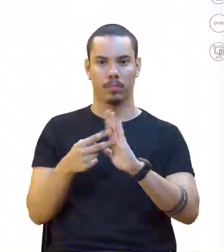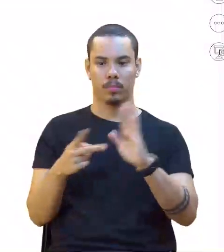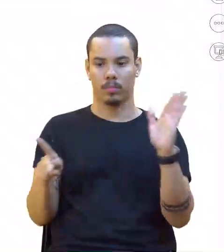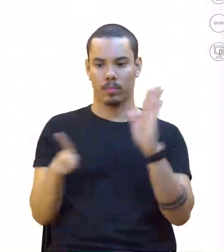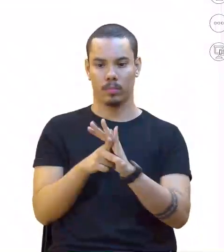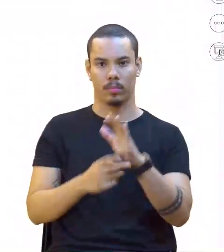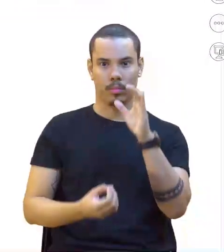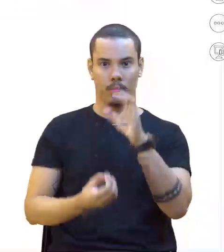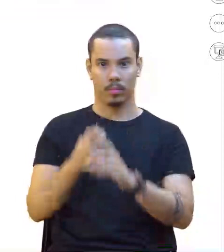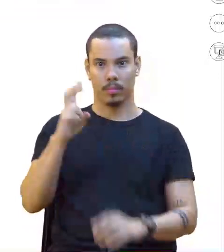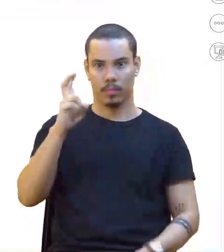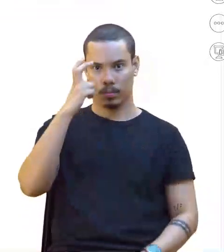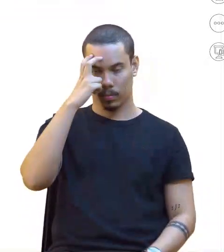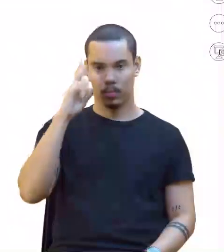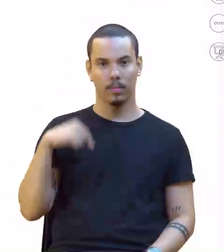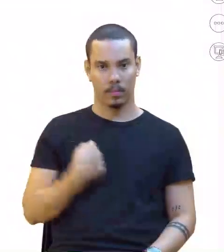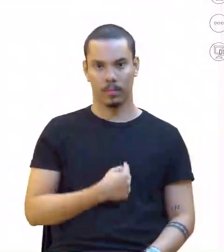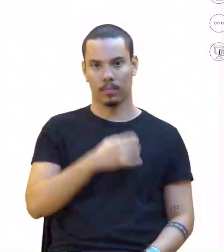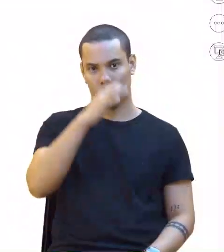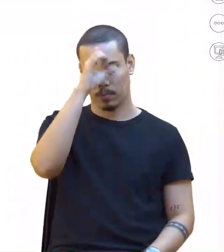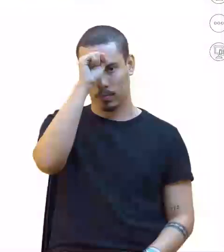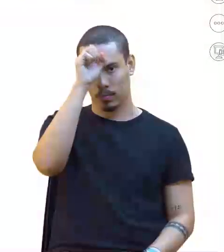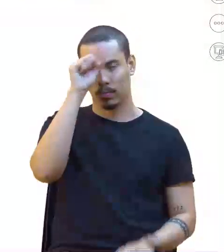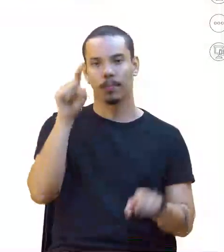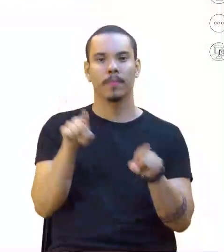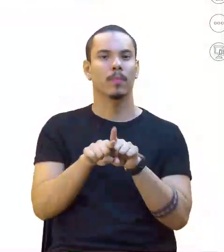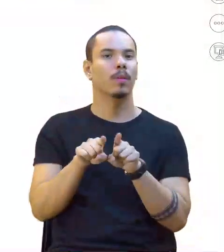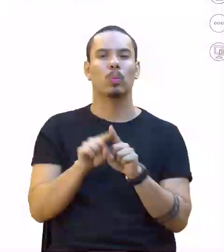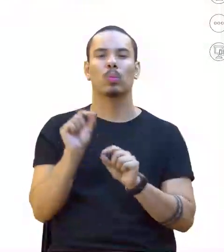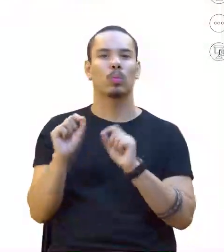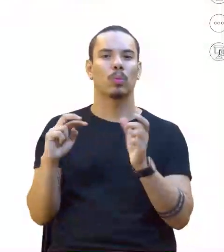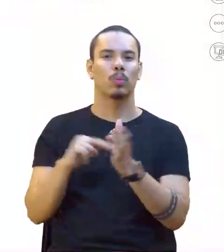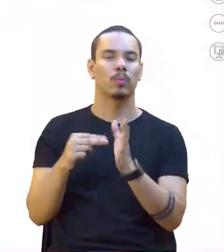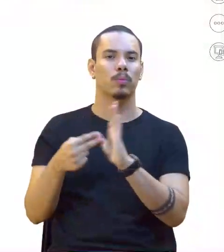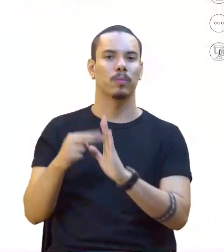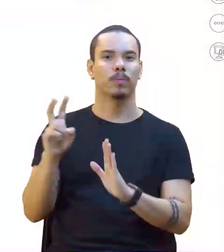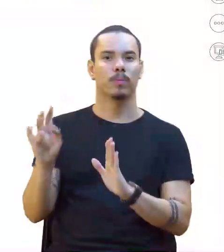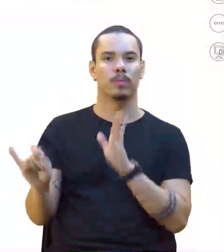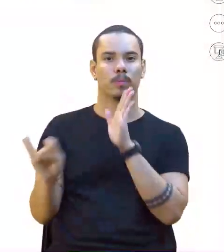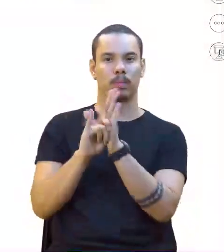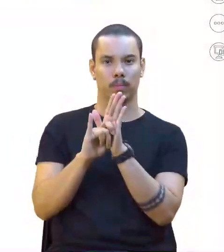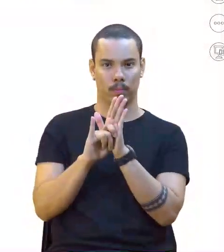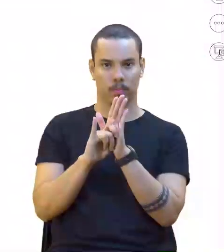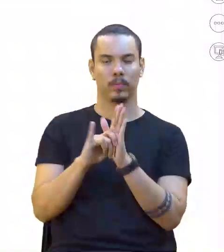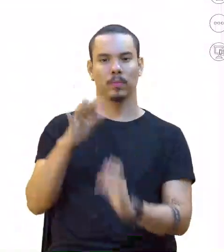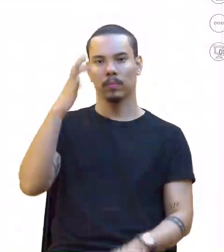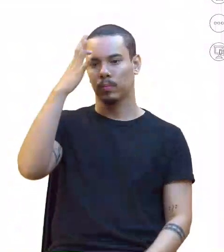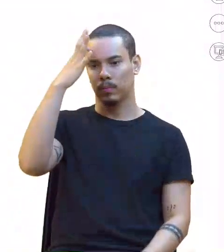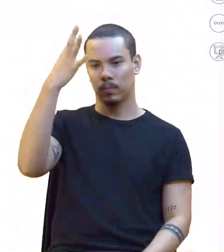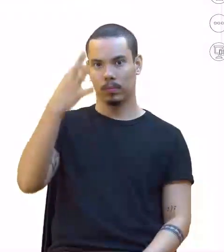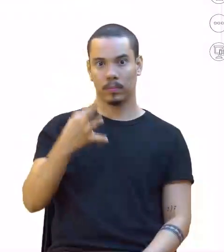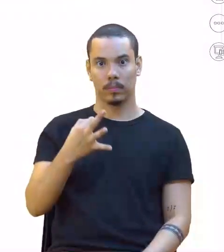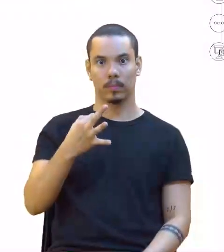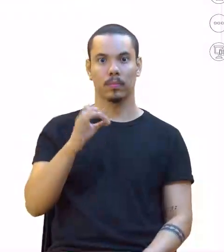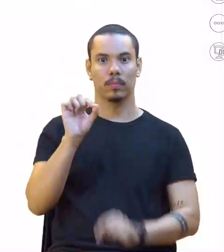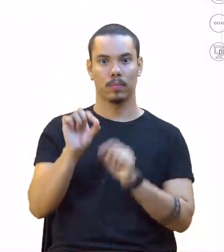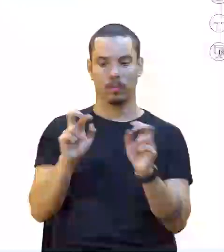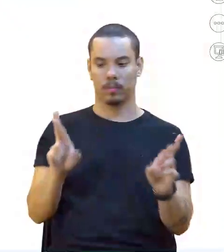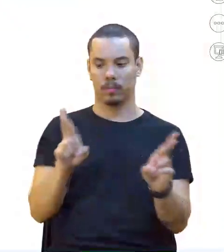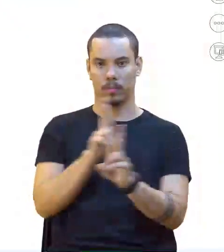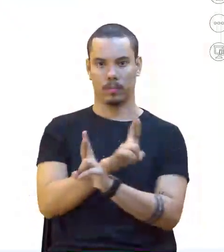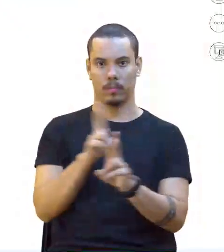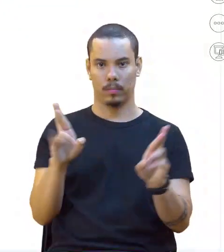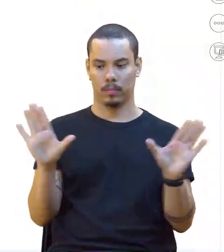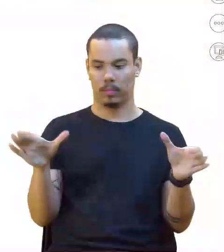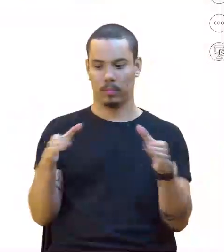gente aprende com a cultura. Então, o que é a identidade? Entende-se por identidade aquilo que se relaciona com um